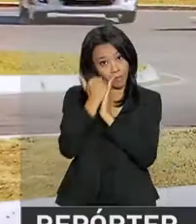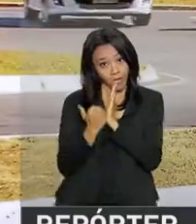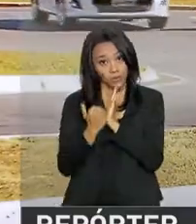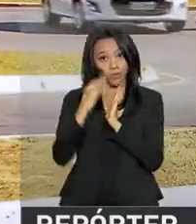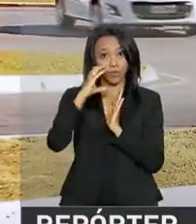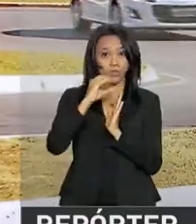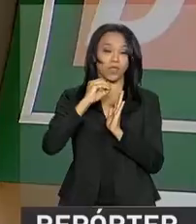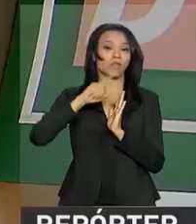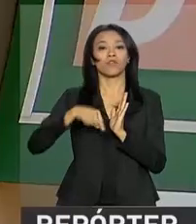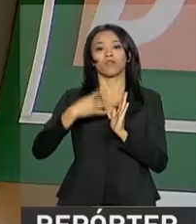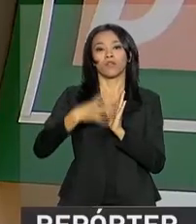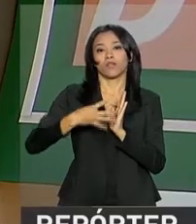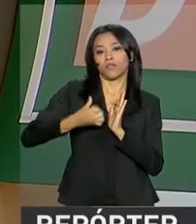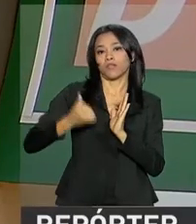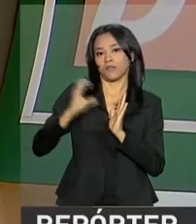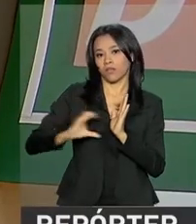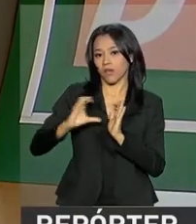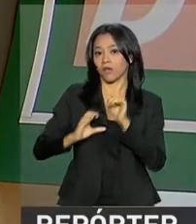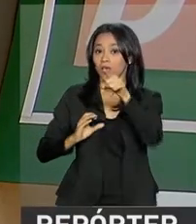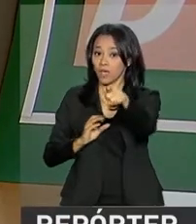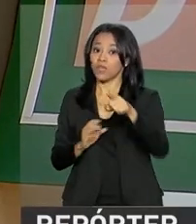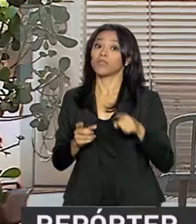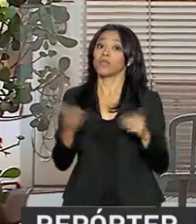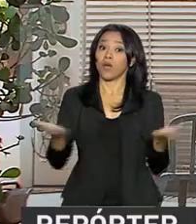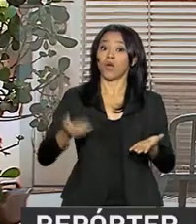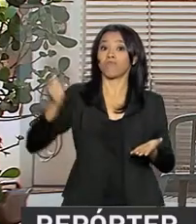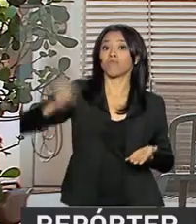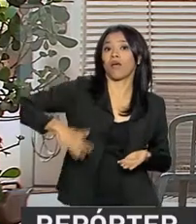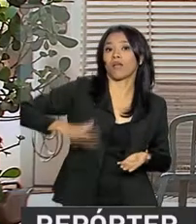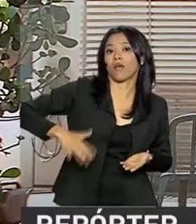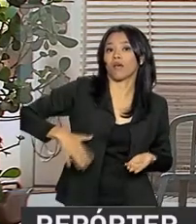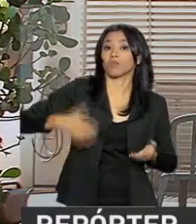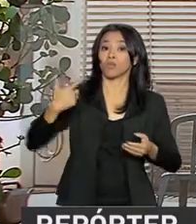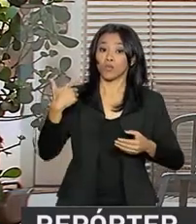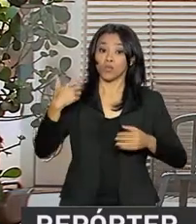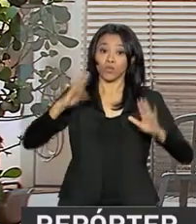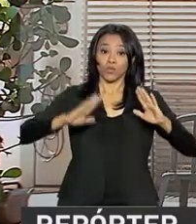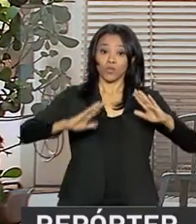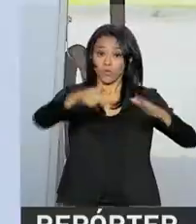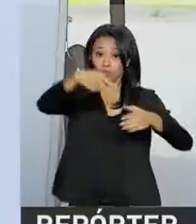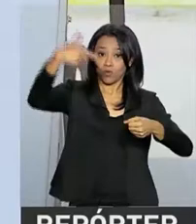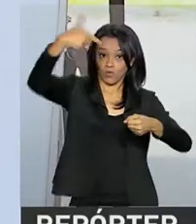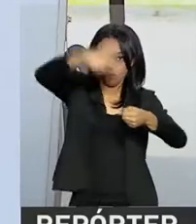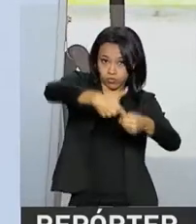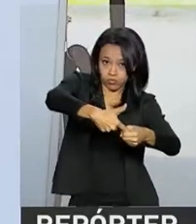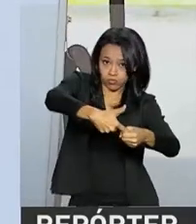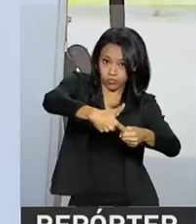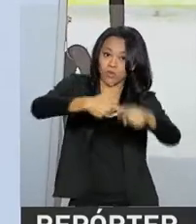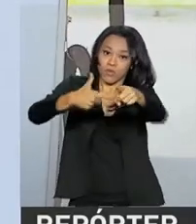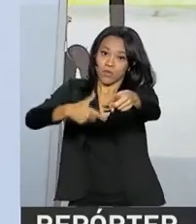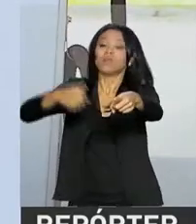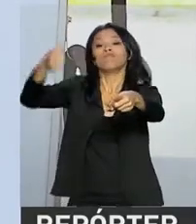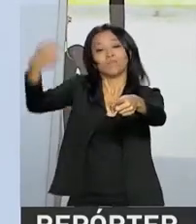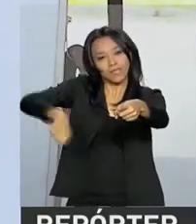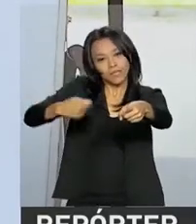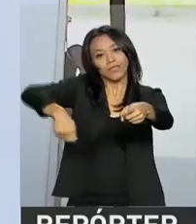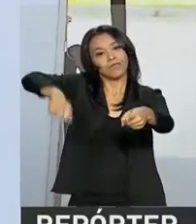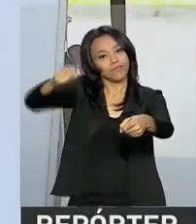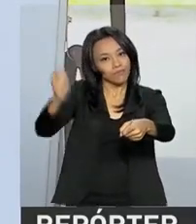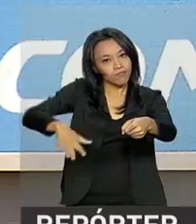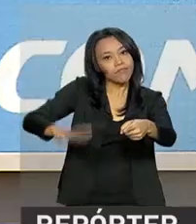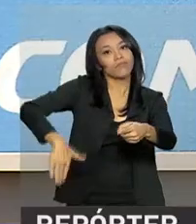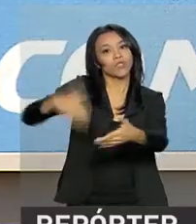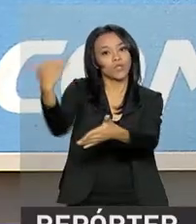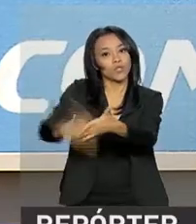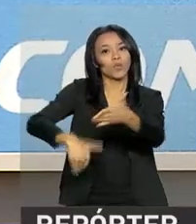em que receberem o diesel mais barato das distribuidoras, os postos de combustíveis são obrigados a repassar ao consumidor final o